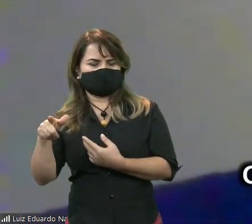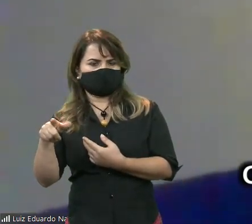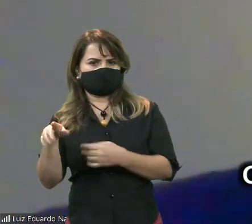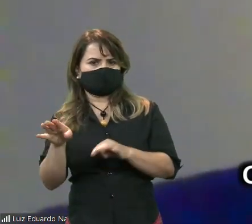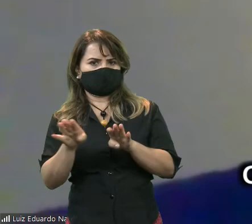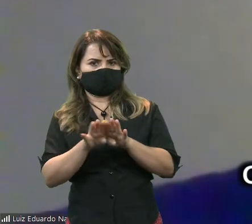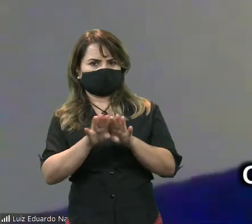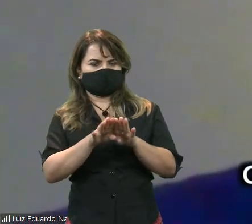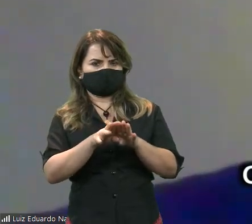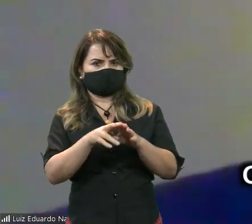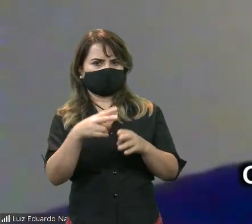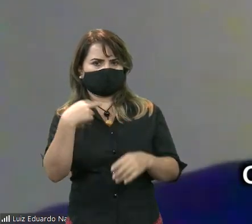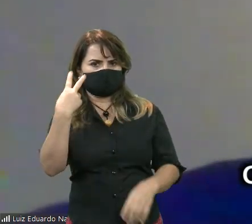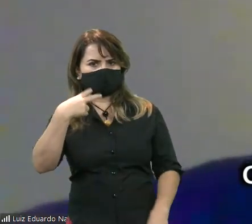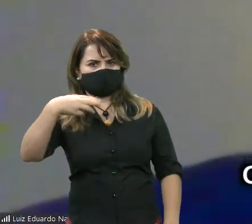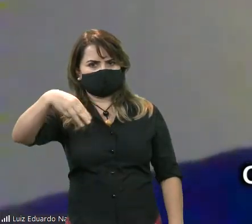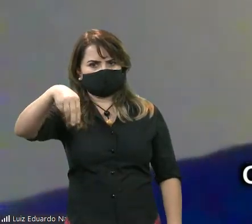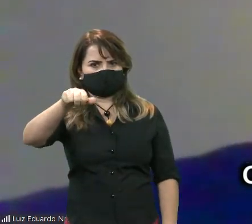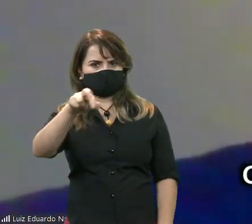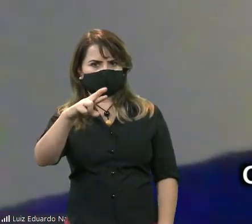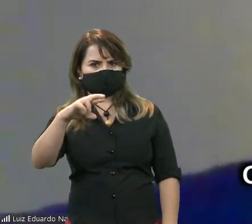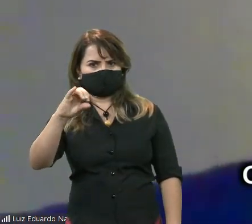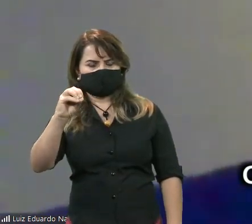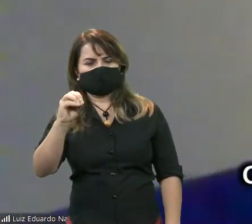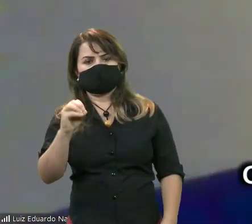Roberto. Realmente,